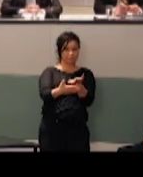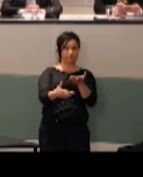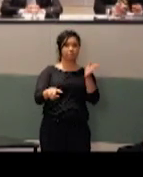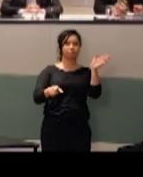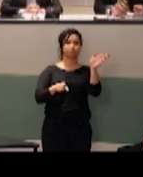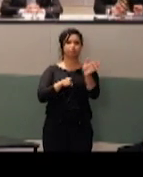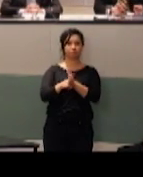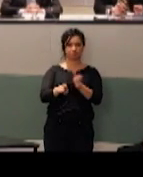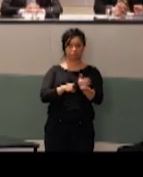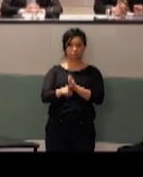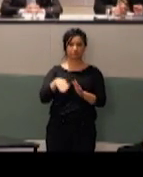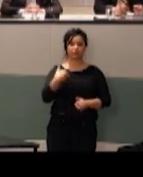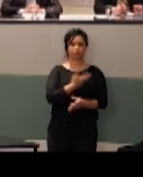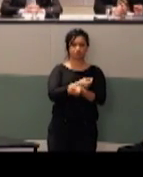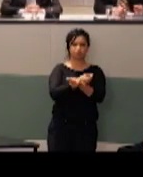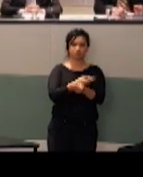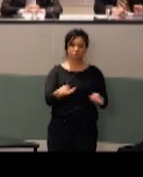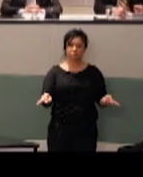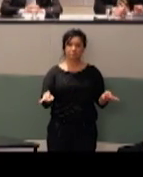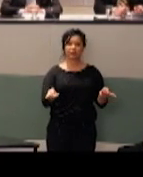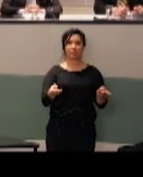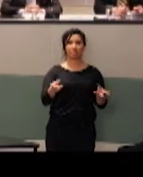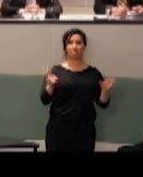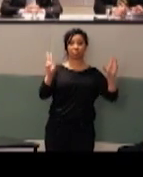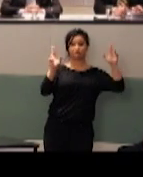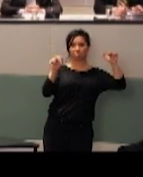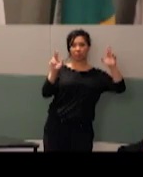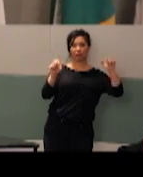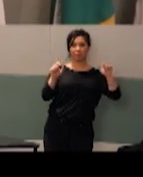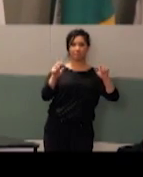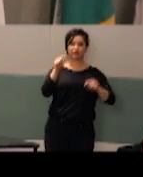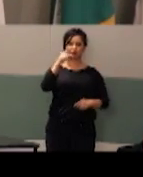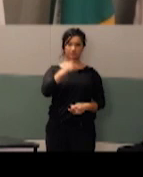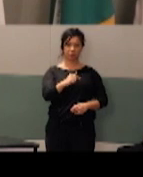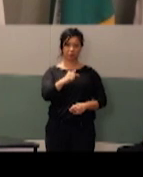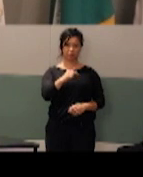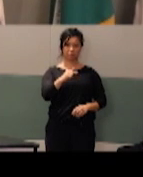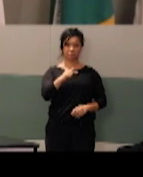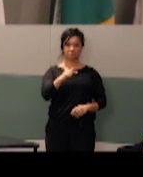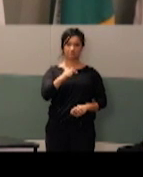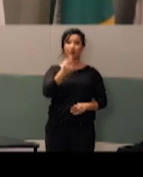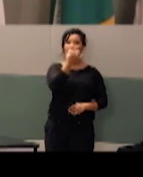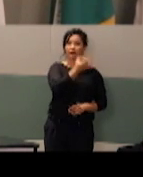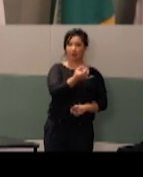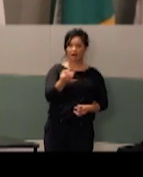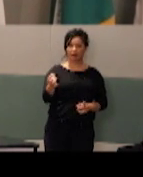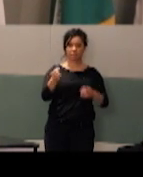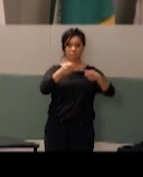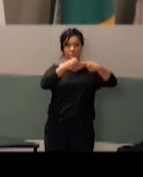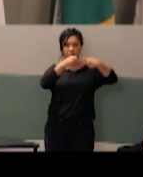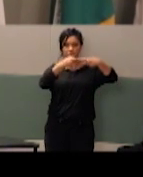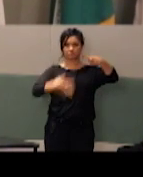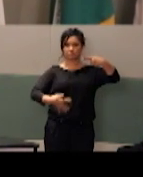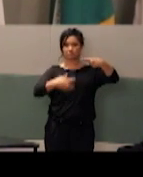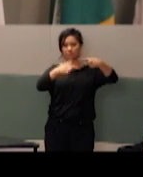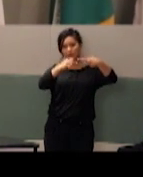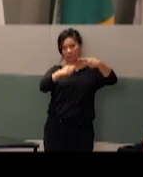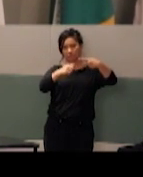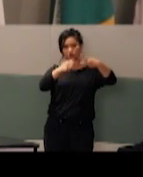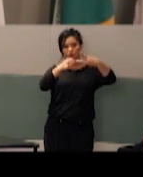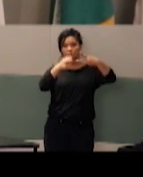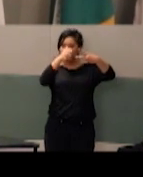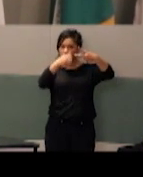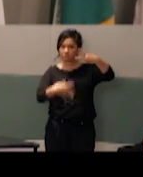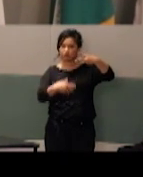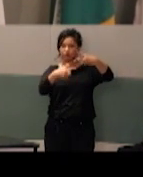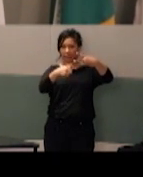7 temas, e nesses 7 temas teremos 7 perguntas. Todos os candidatos responderão